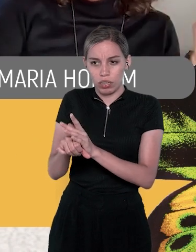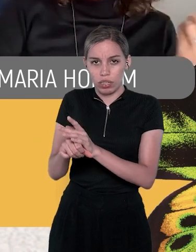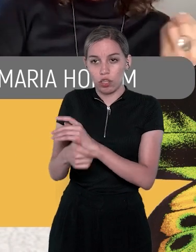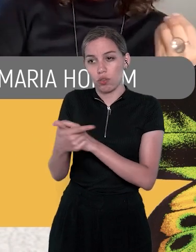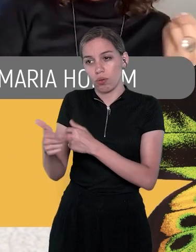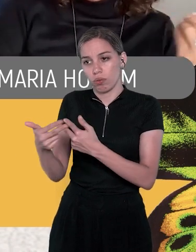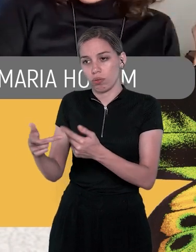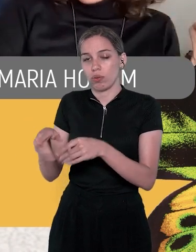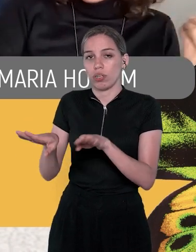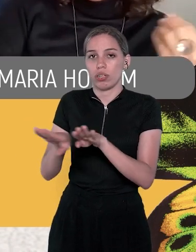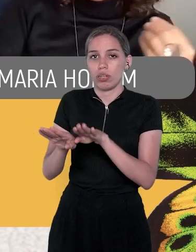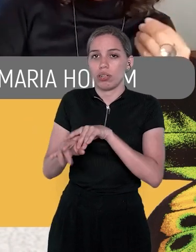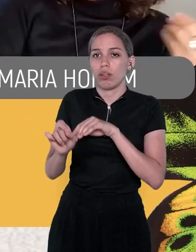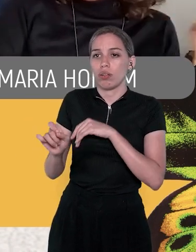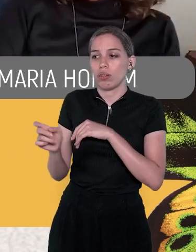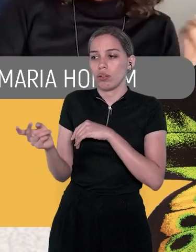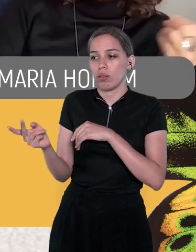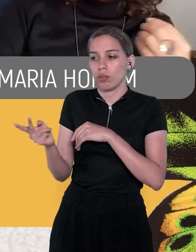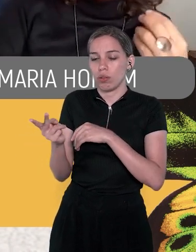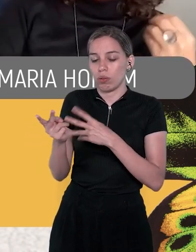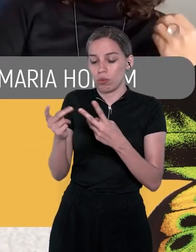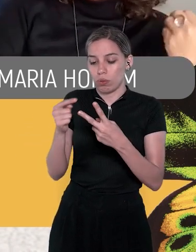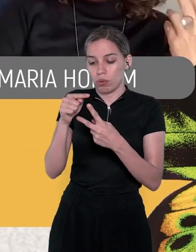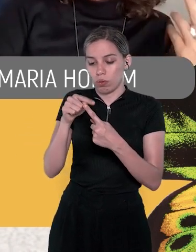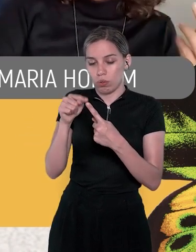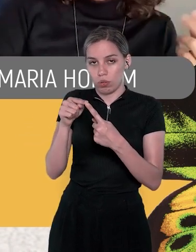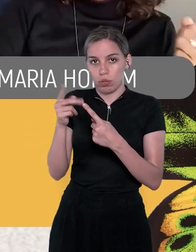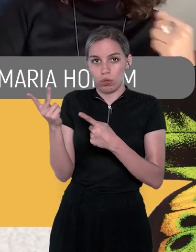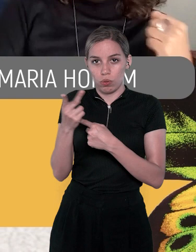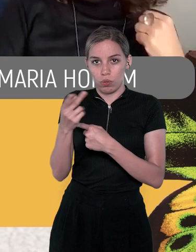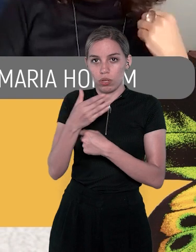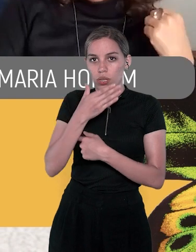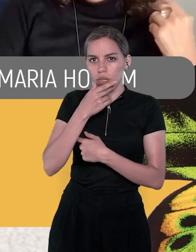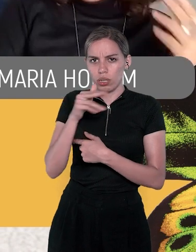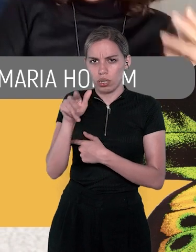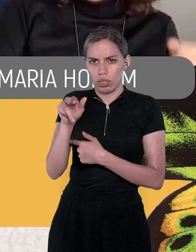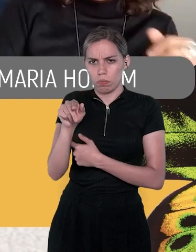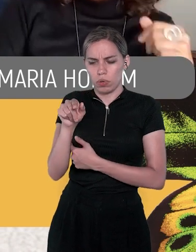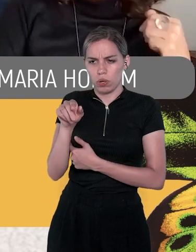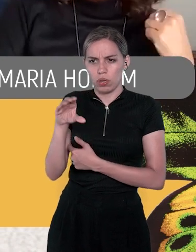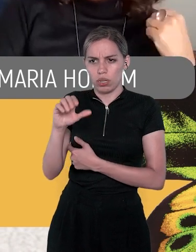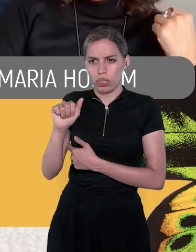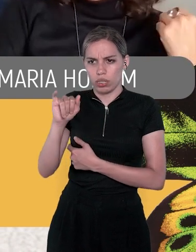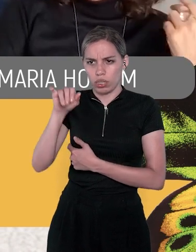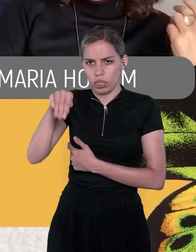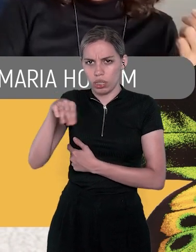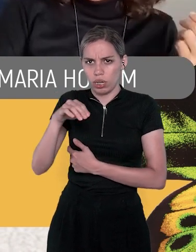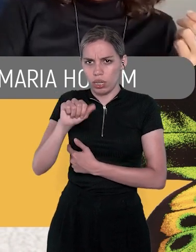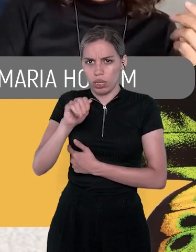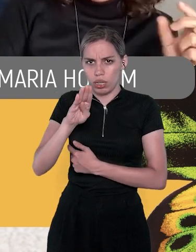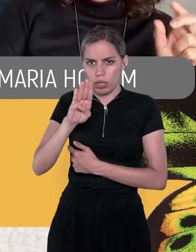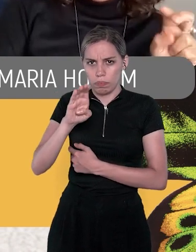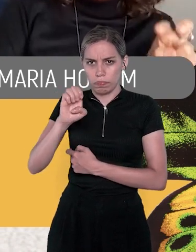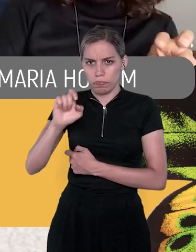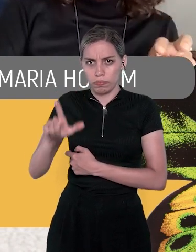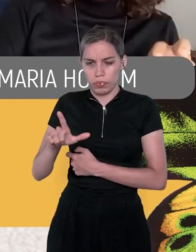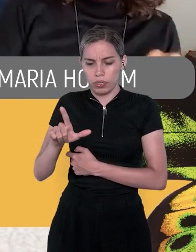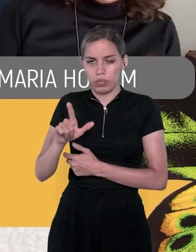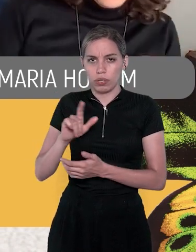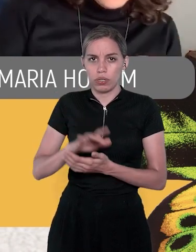são os irmãos, né? Nessa trajetória mítica Caim e Abel, Machado de Assis, e